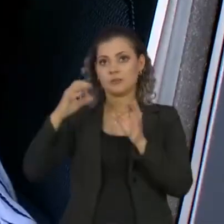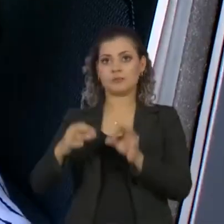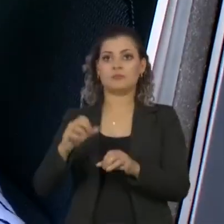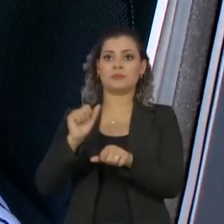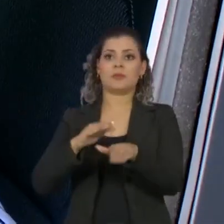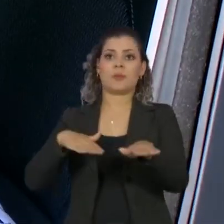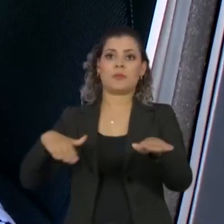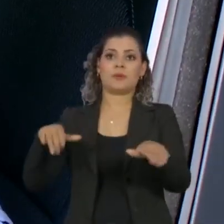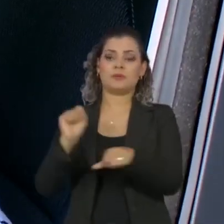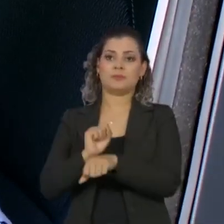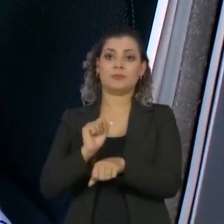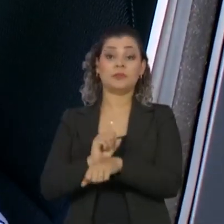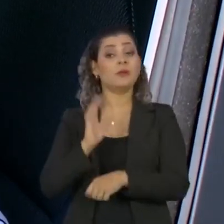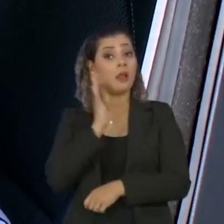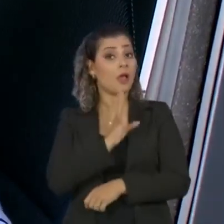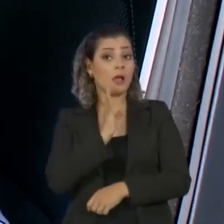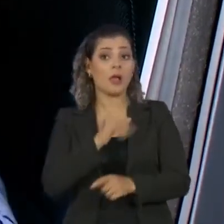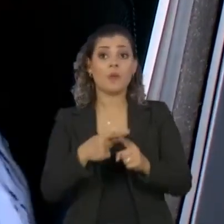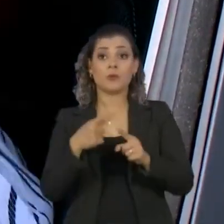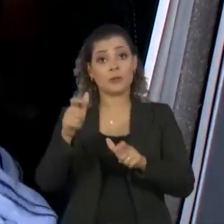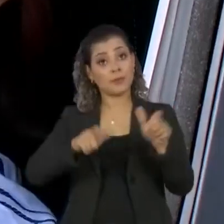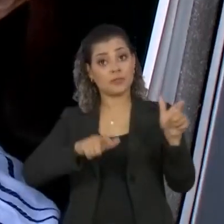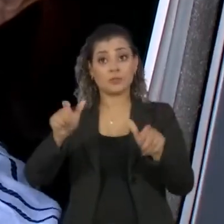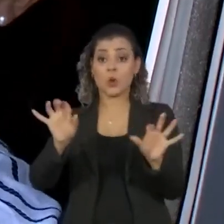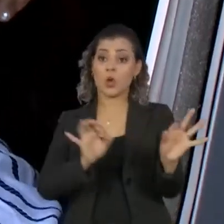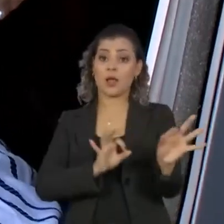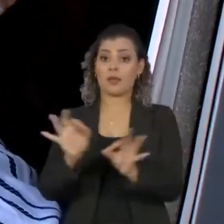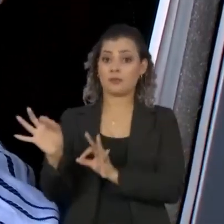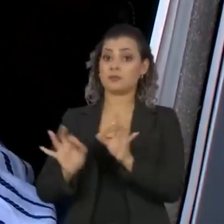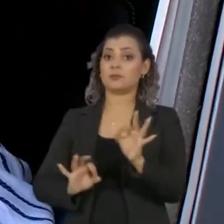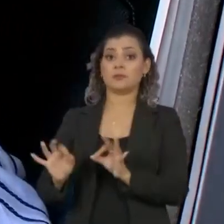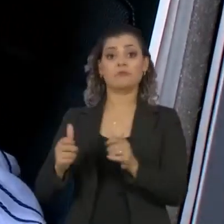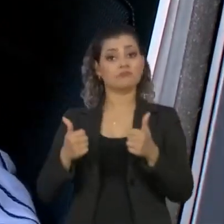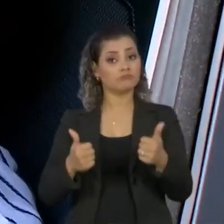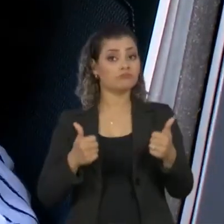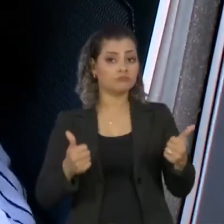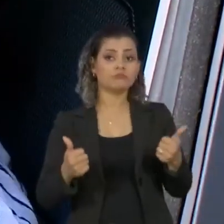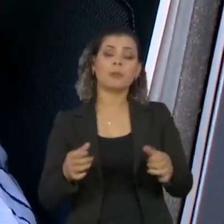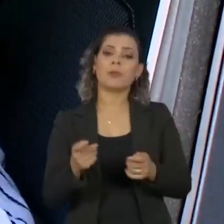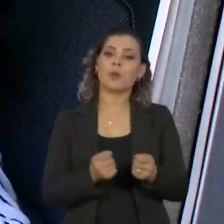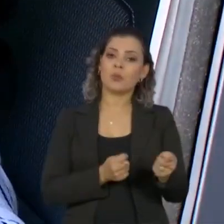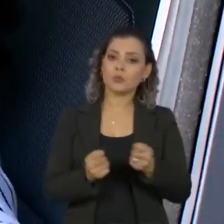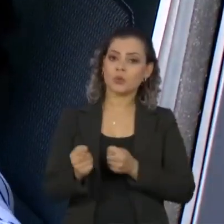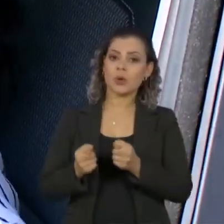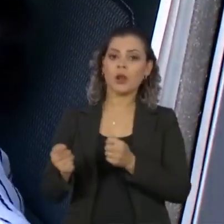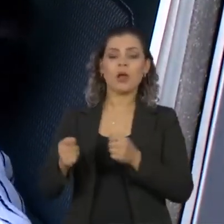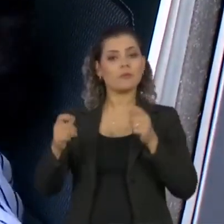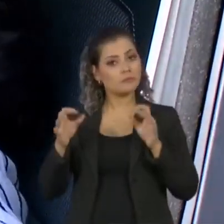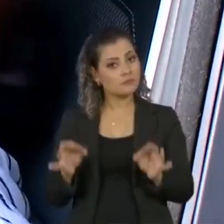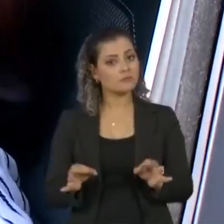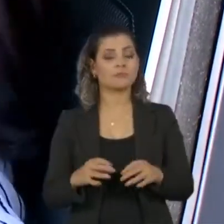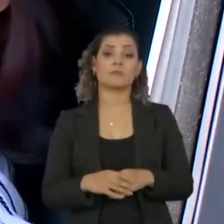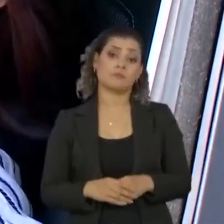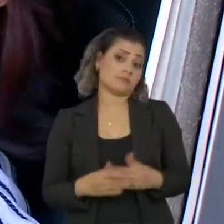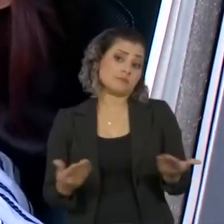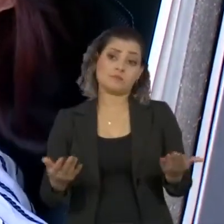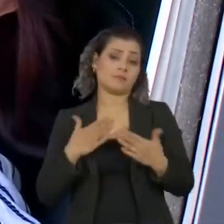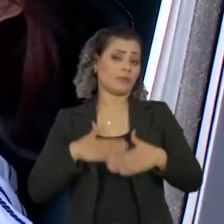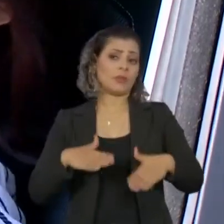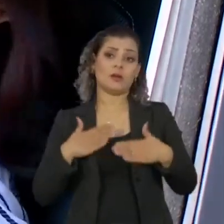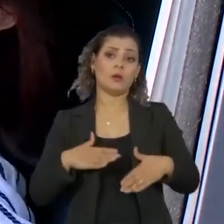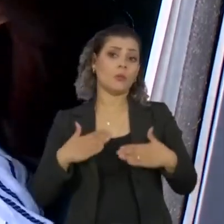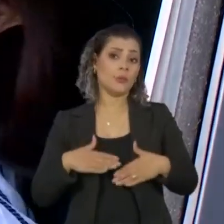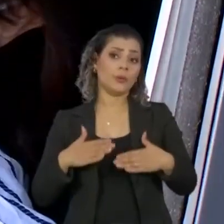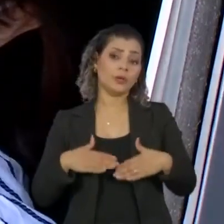Acho bacana, assim, o pessoal, a organização, né? Para controlar direitinho a entrada. E aqui tranquilo,